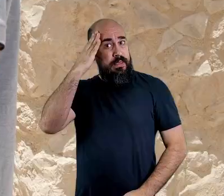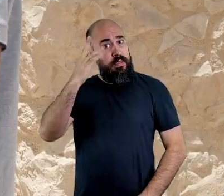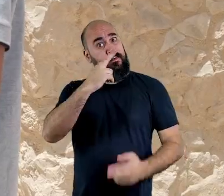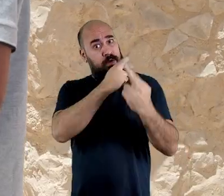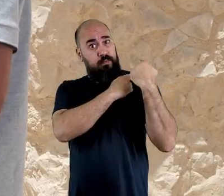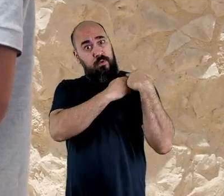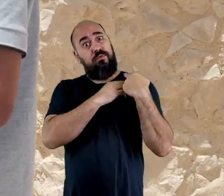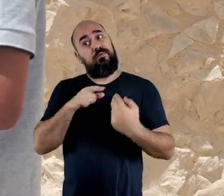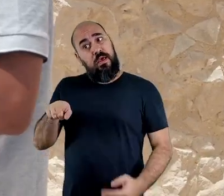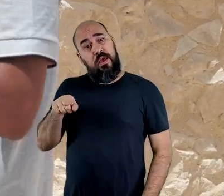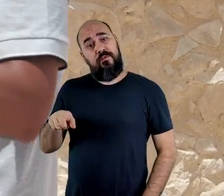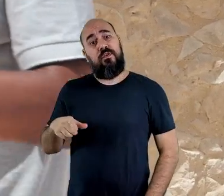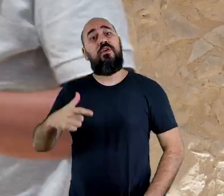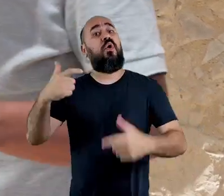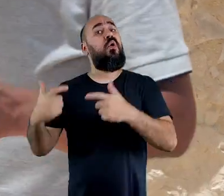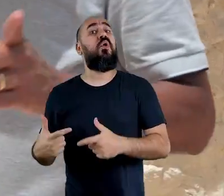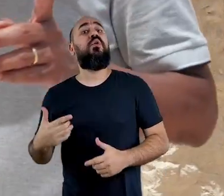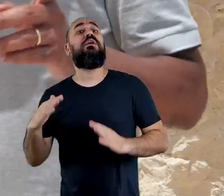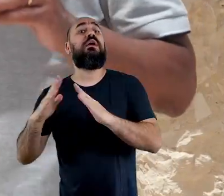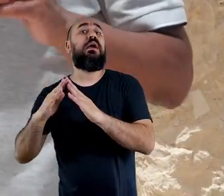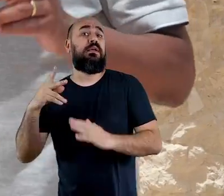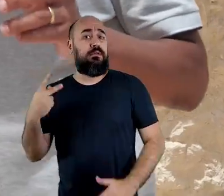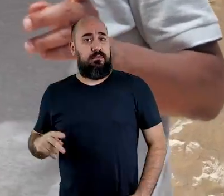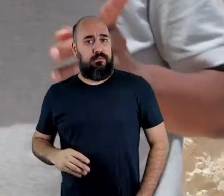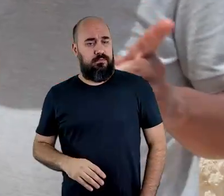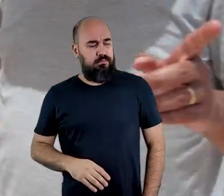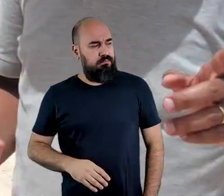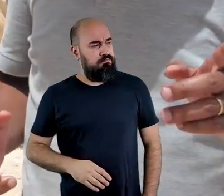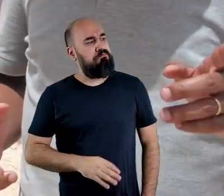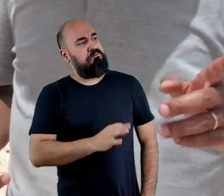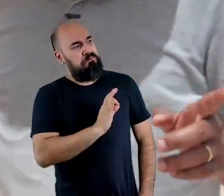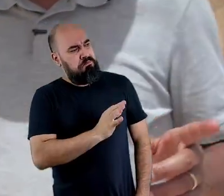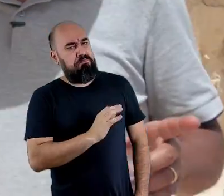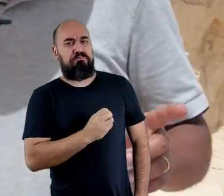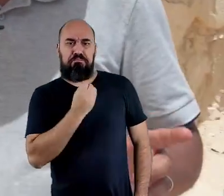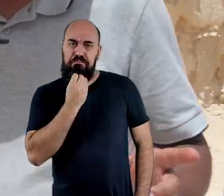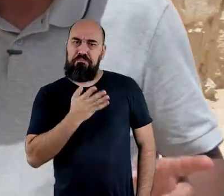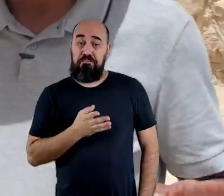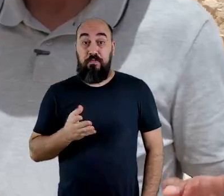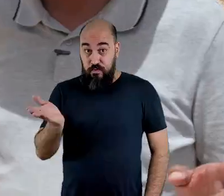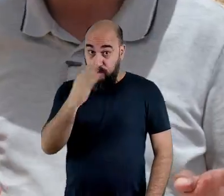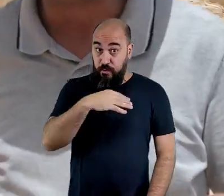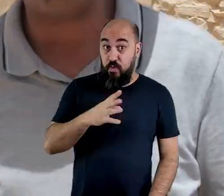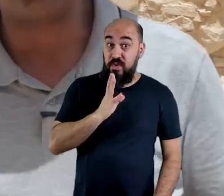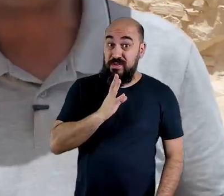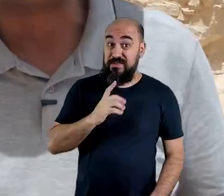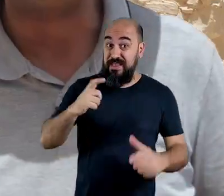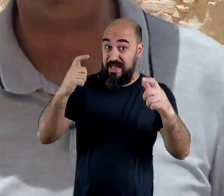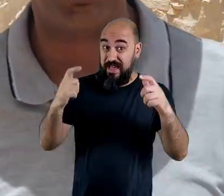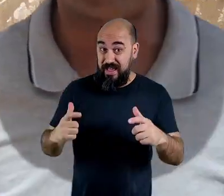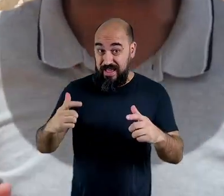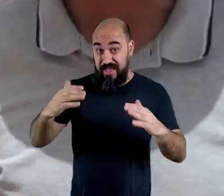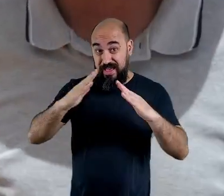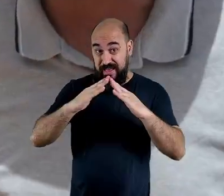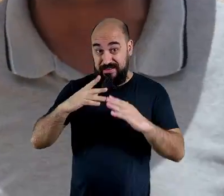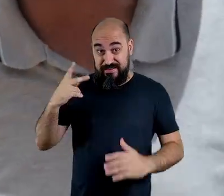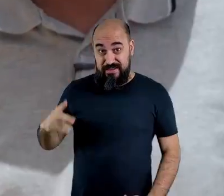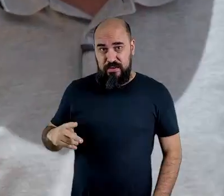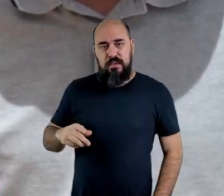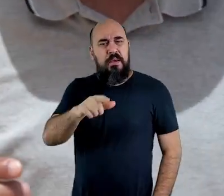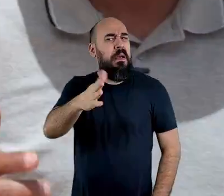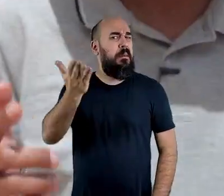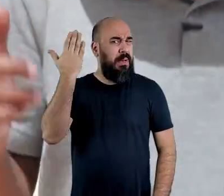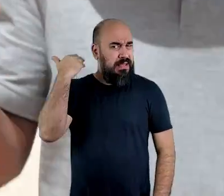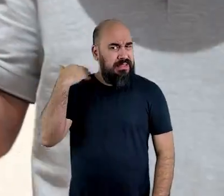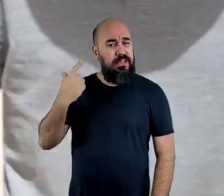ele estava morando. Então vamos ver lá. E você está vendo que interessante. Naquele tempo havia muito luxo, muita coisa, apenas